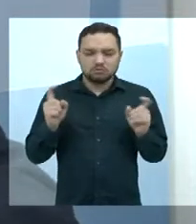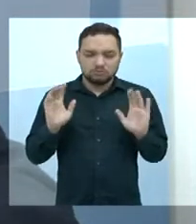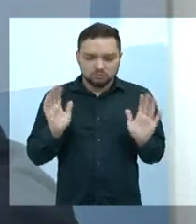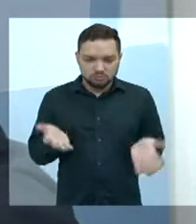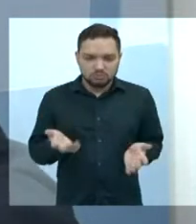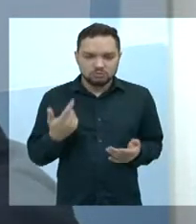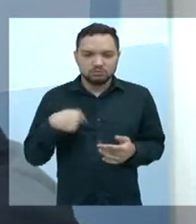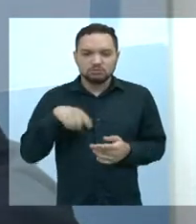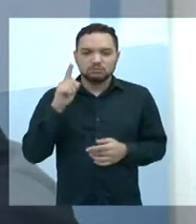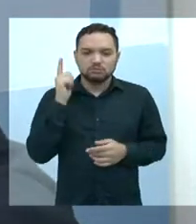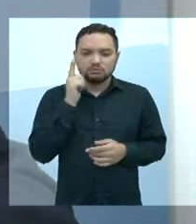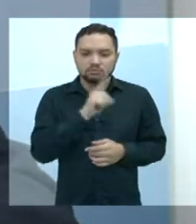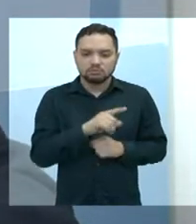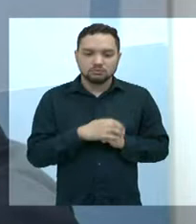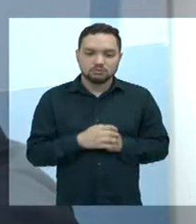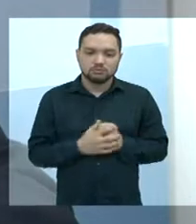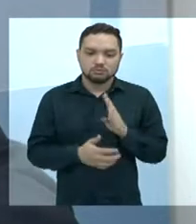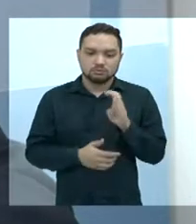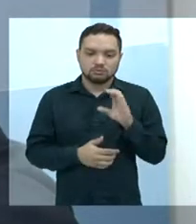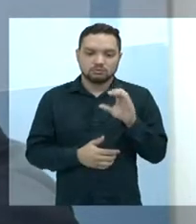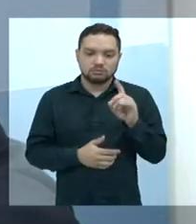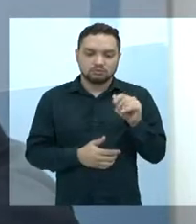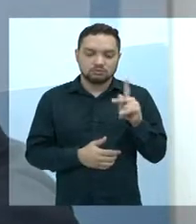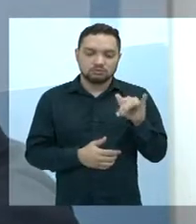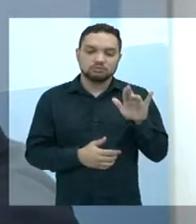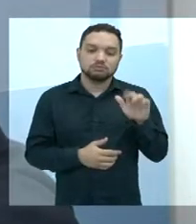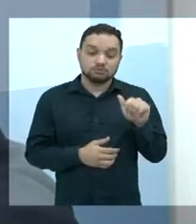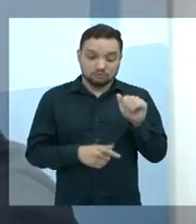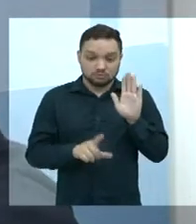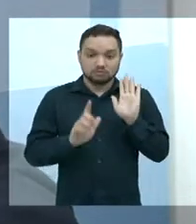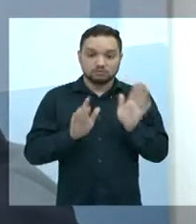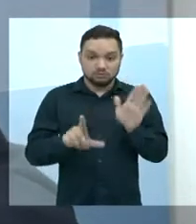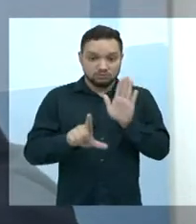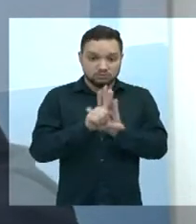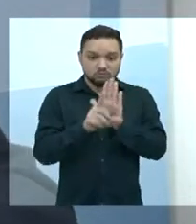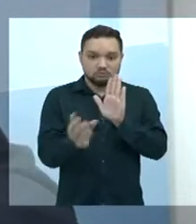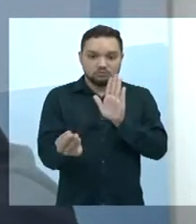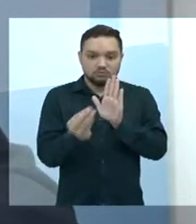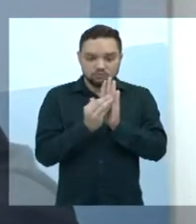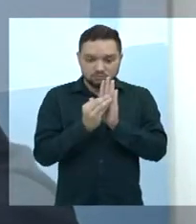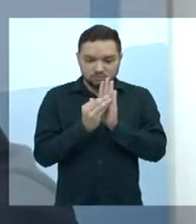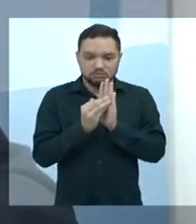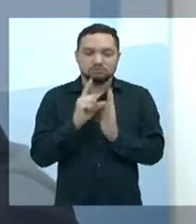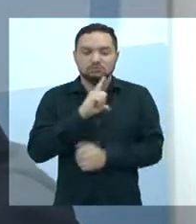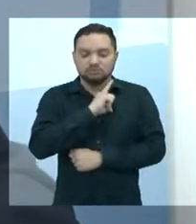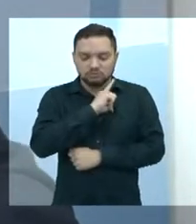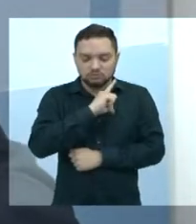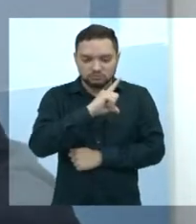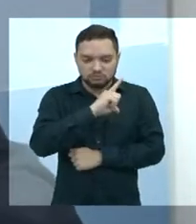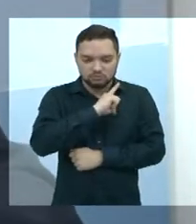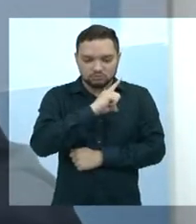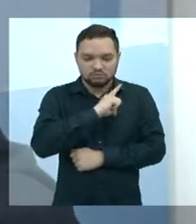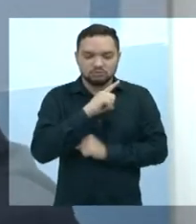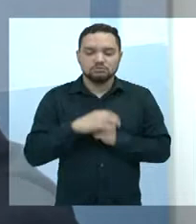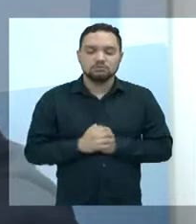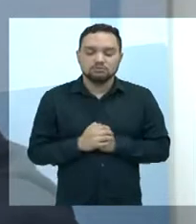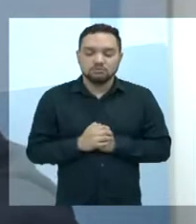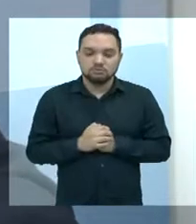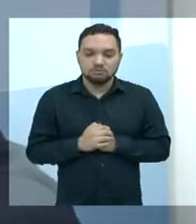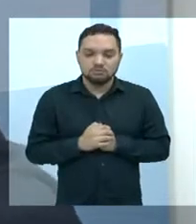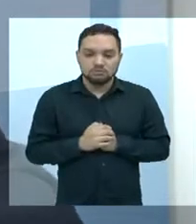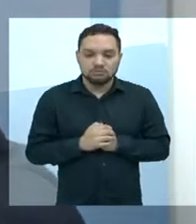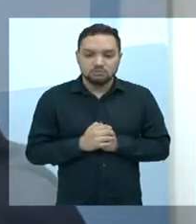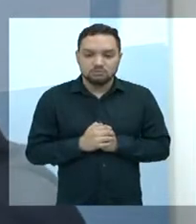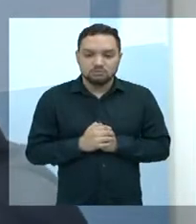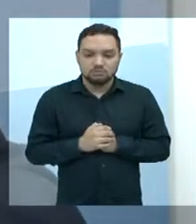nós conseguimos também colocar o Beco da Poeira, isso é lei também, isso é lei. Uhum. Mais uma das muitas que eu tive a felicidade,